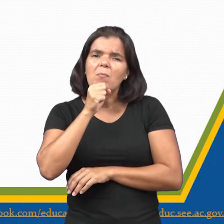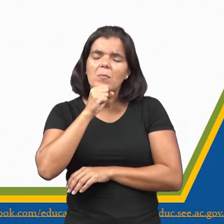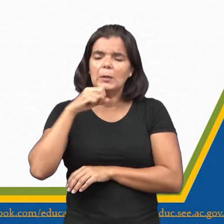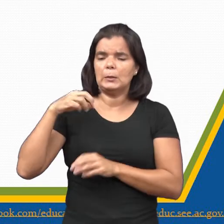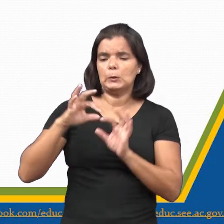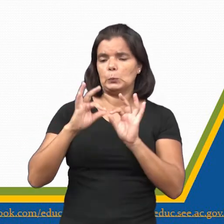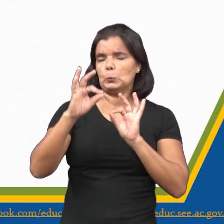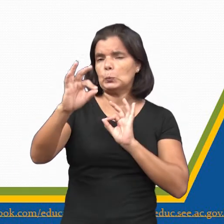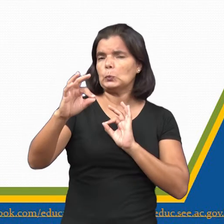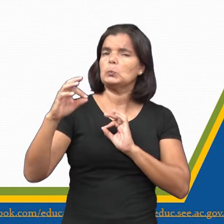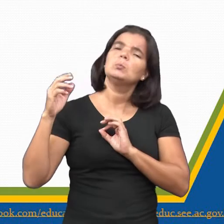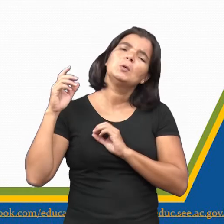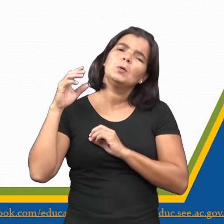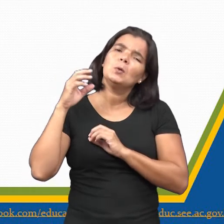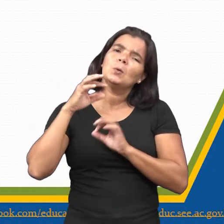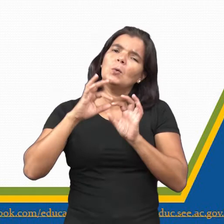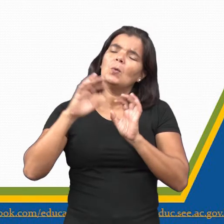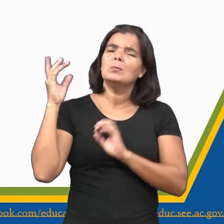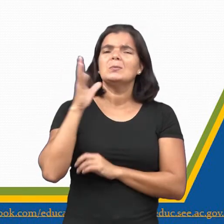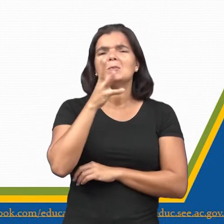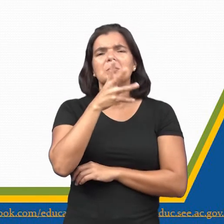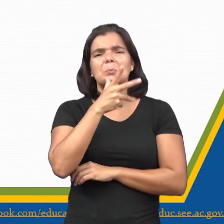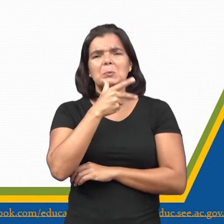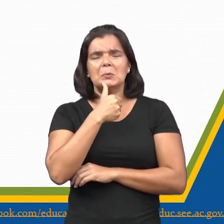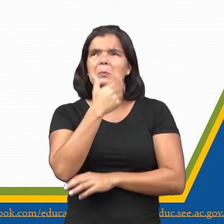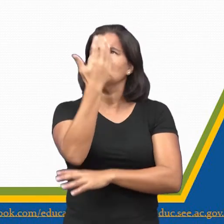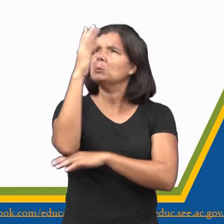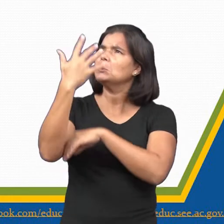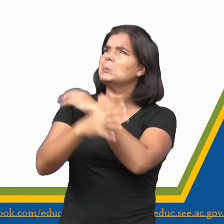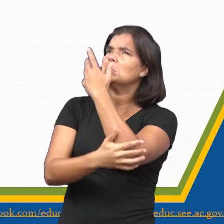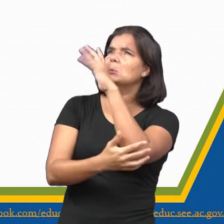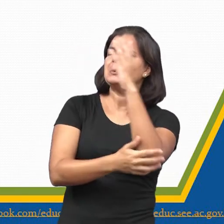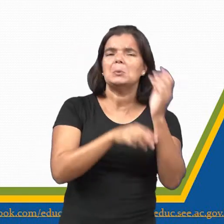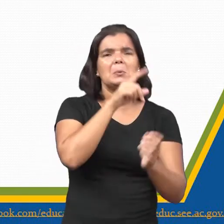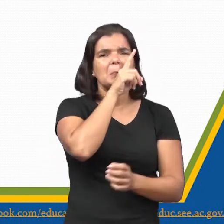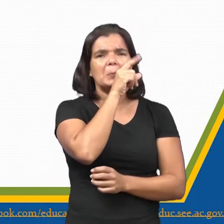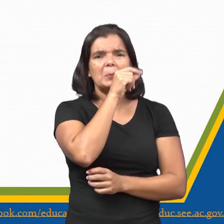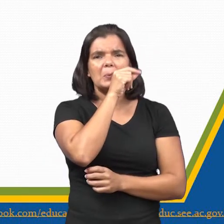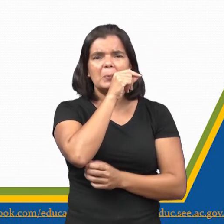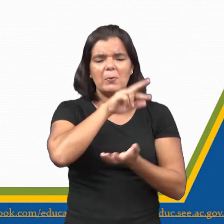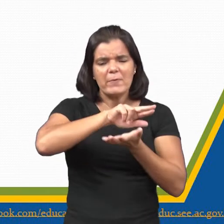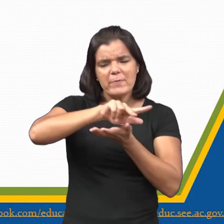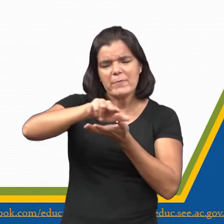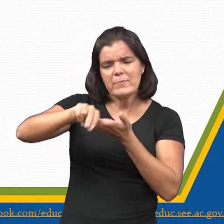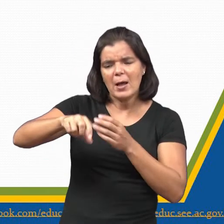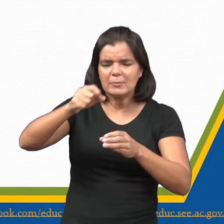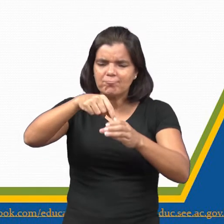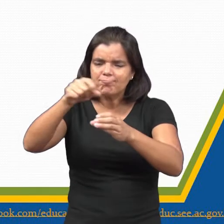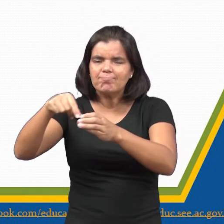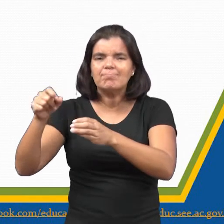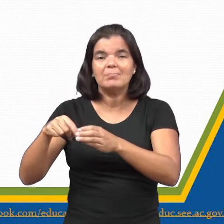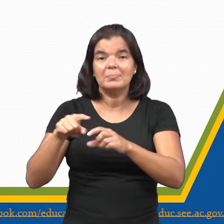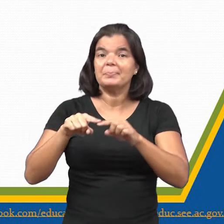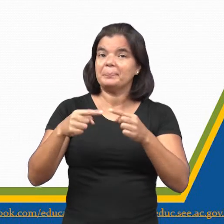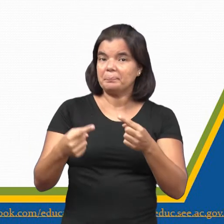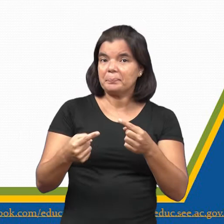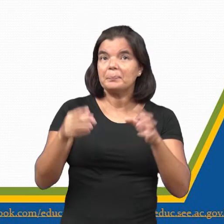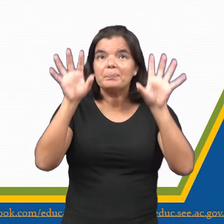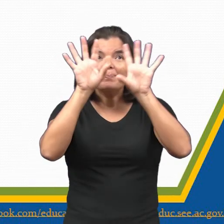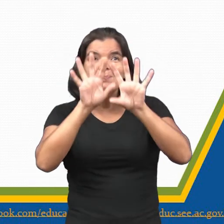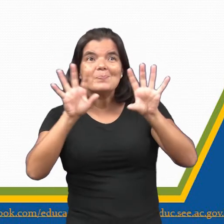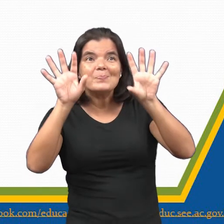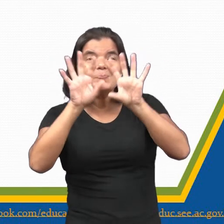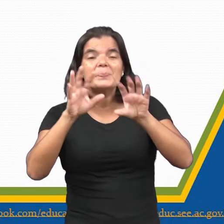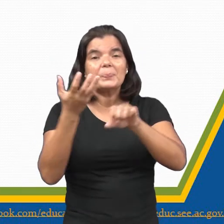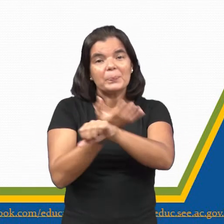caminho era longo, cheio de árvores, pássaros, plantações de milho e cana-de-açúcar. Bom, pelo menos a paisagem que